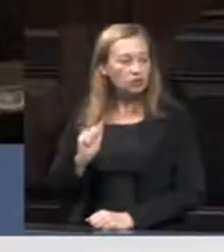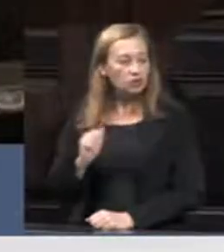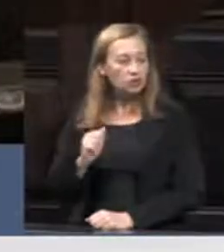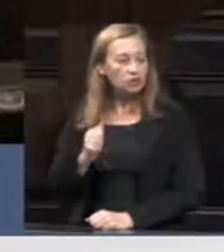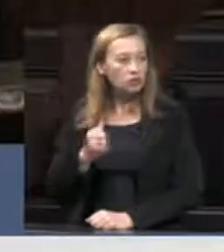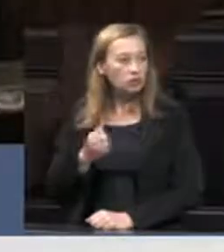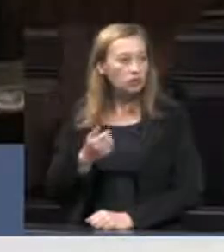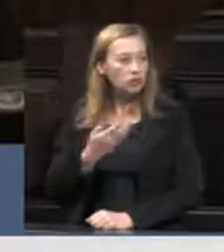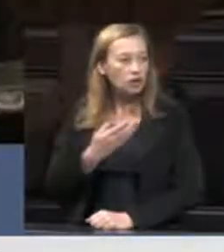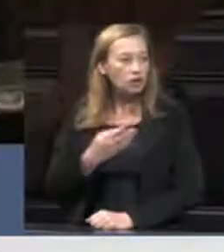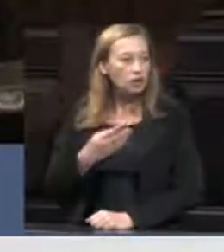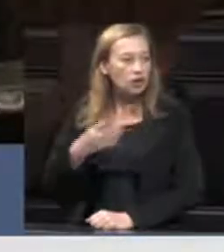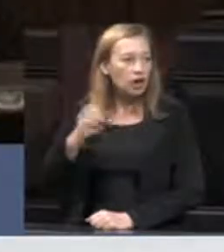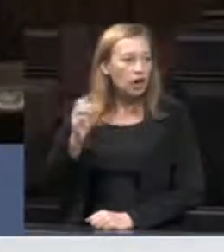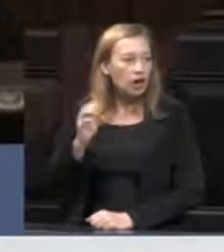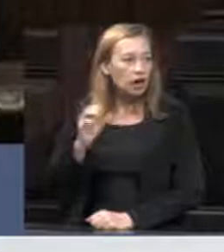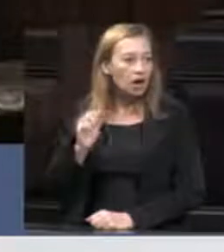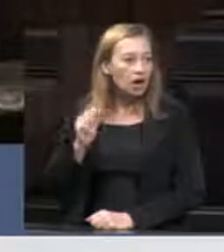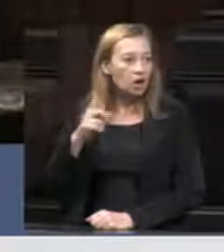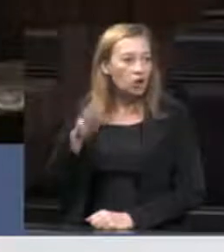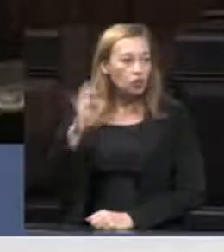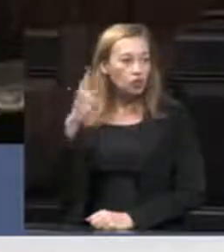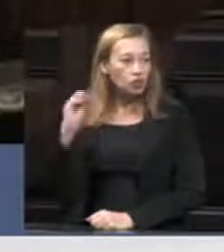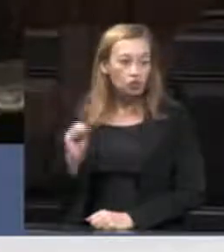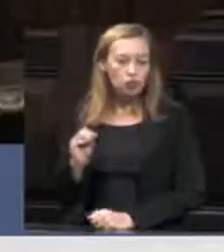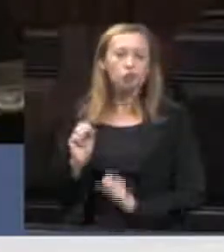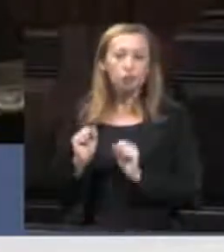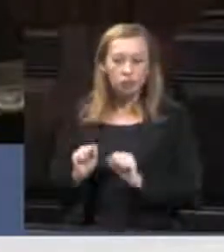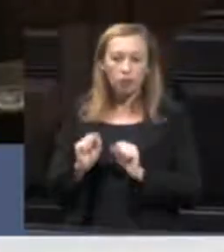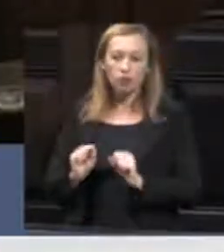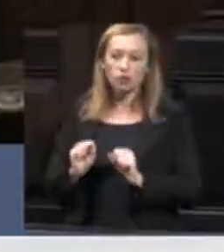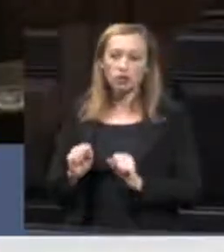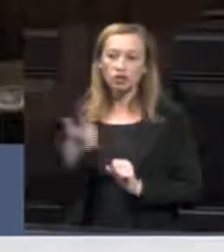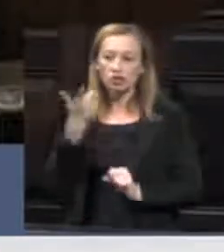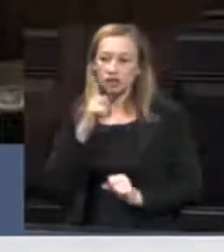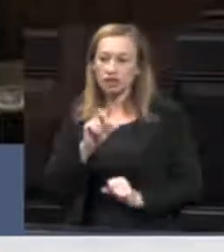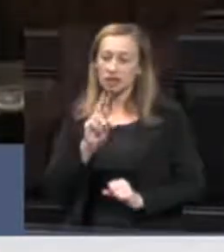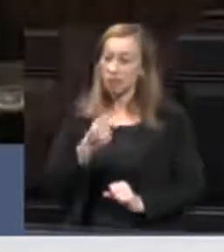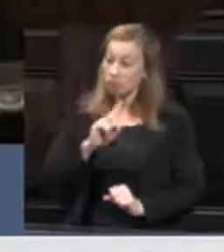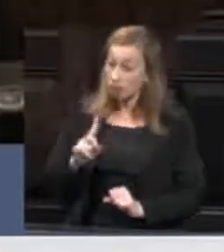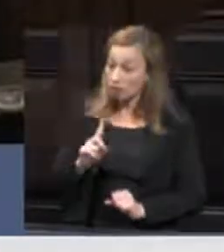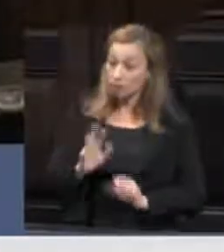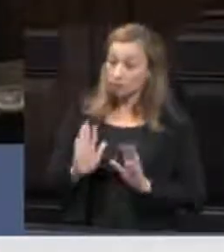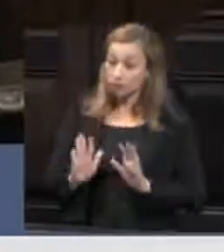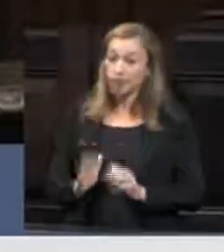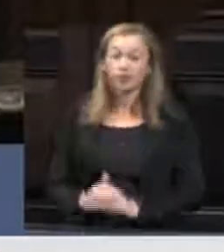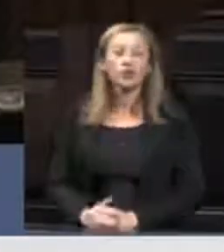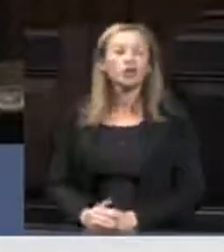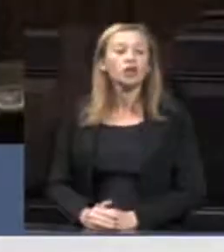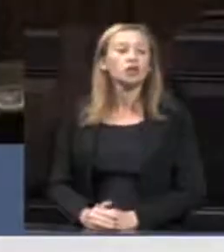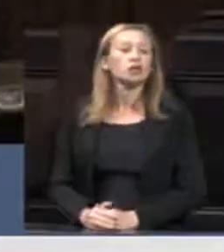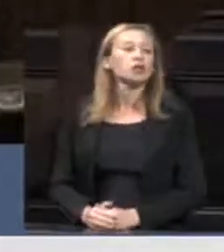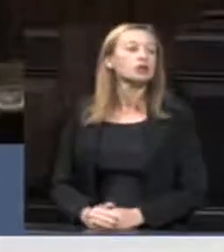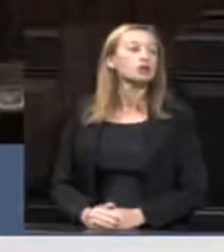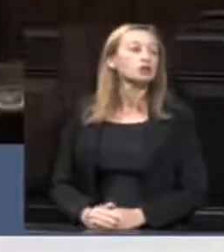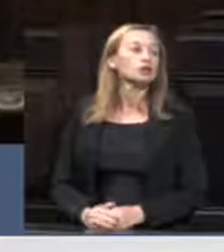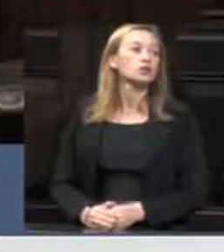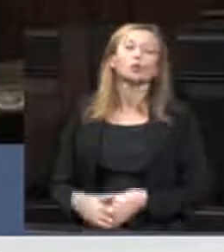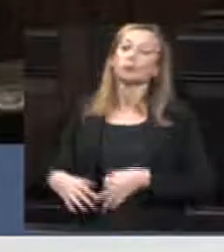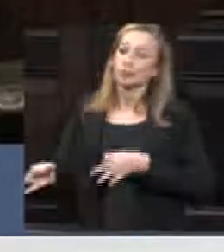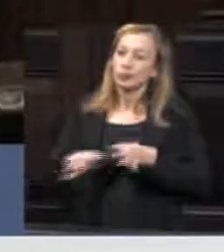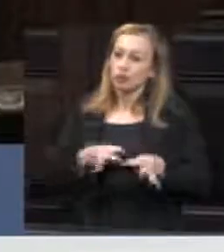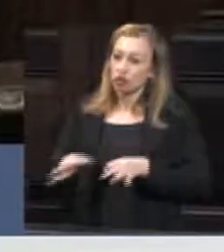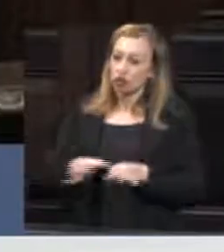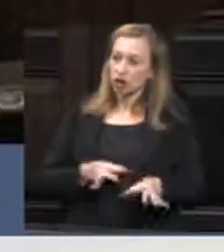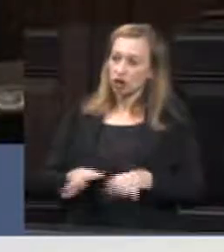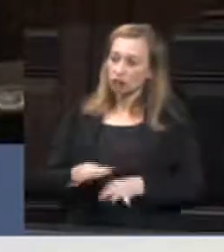derrotado ou será vencedor. E não é por causa disso que um projeto